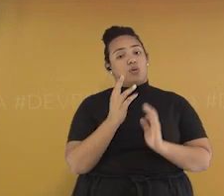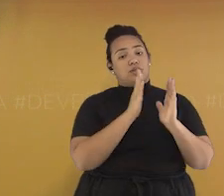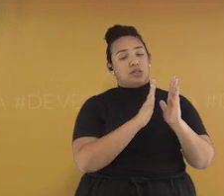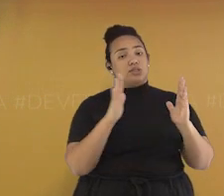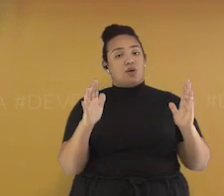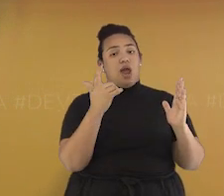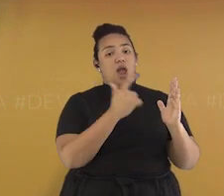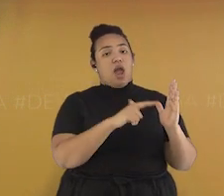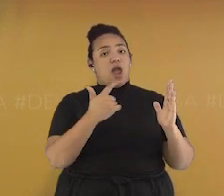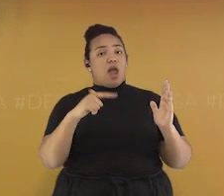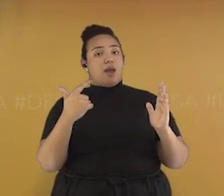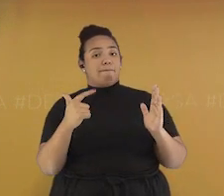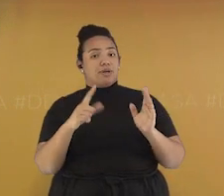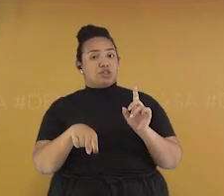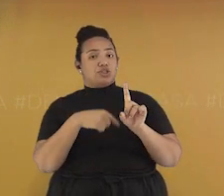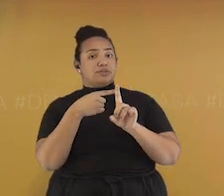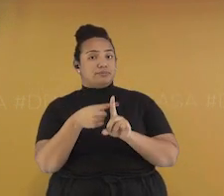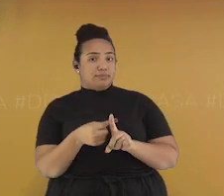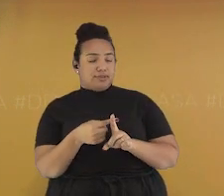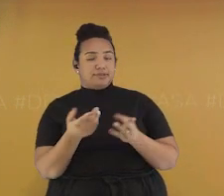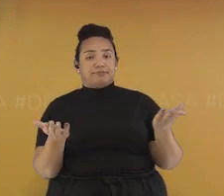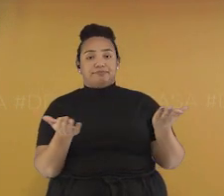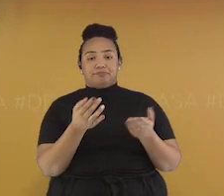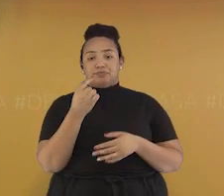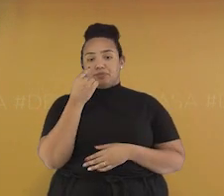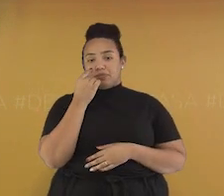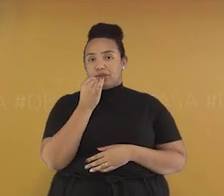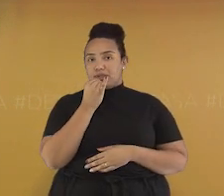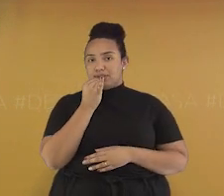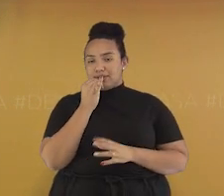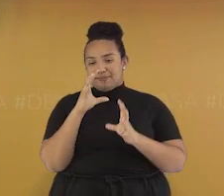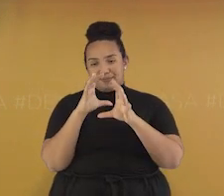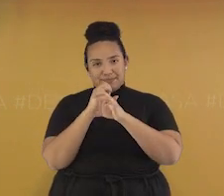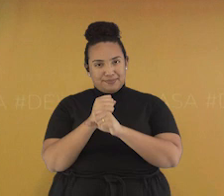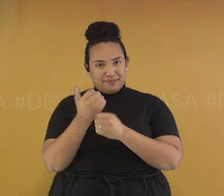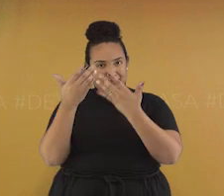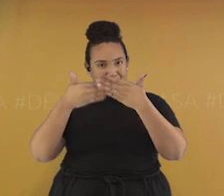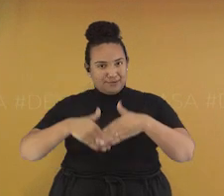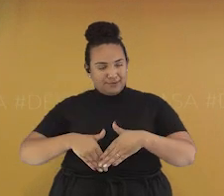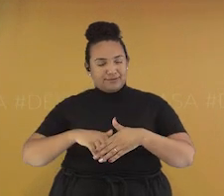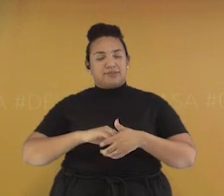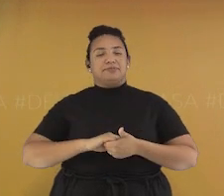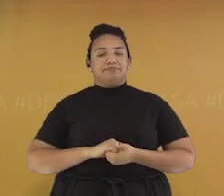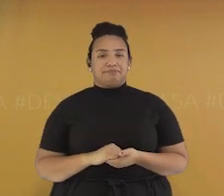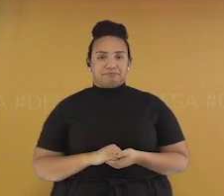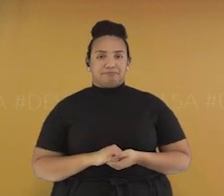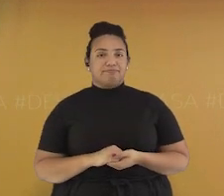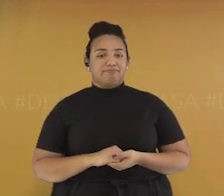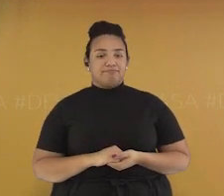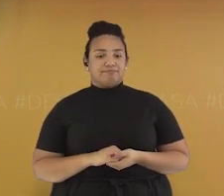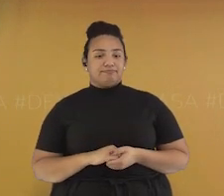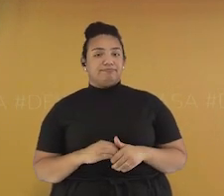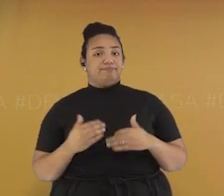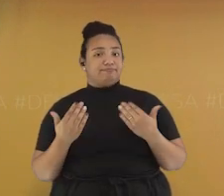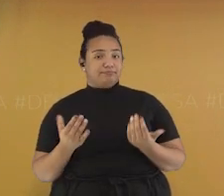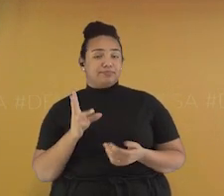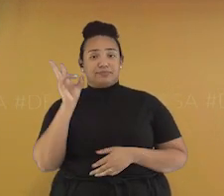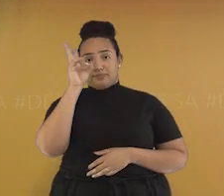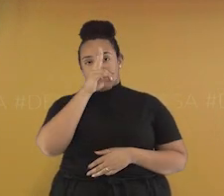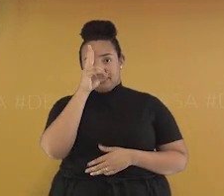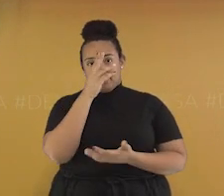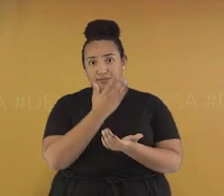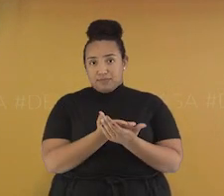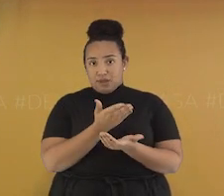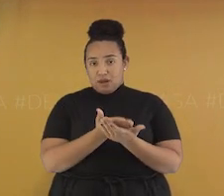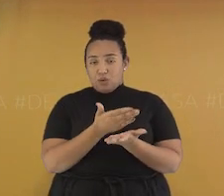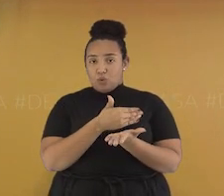mais se repete em uma sequência. Vamos pegar o exemplo das notas para entendermos melhor.